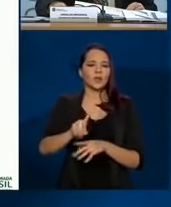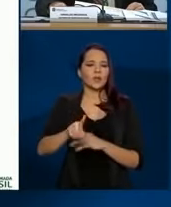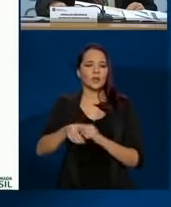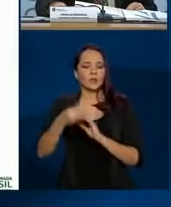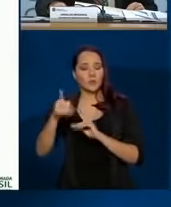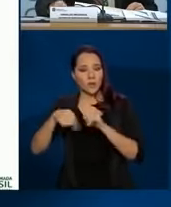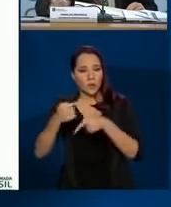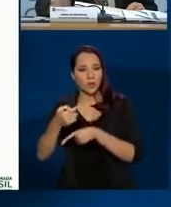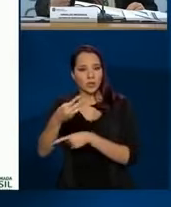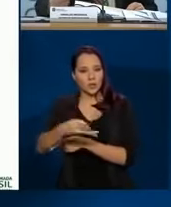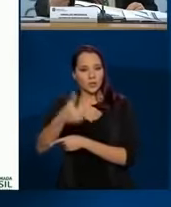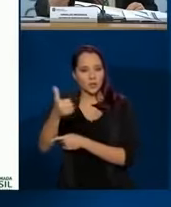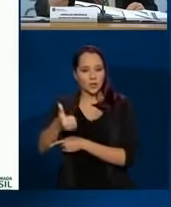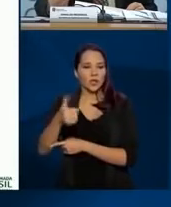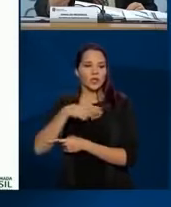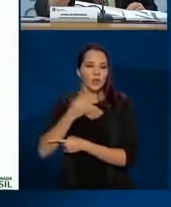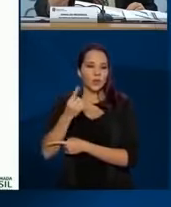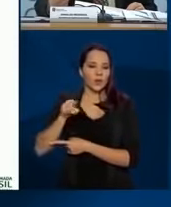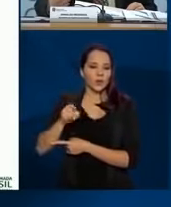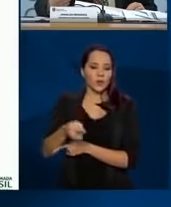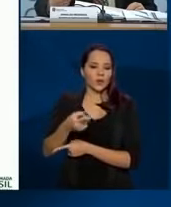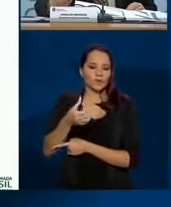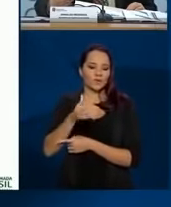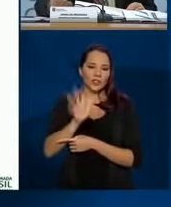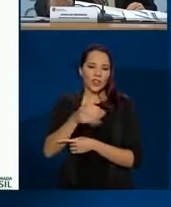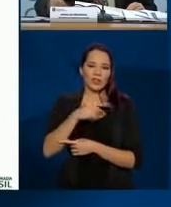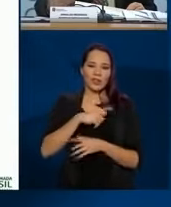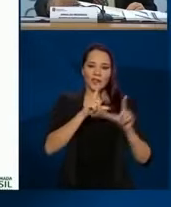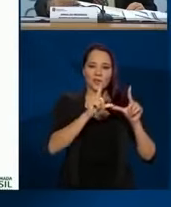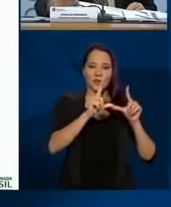1.016 casos, né? Já tendo uma redução